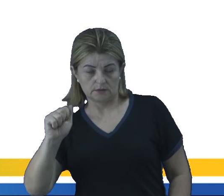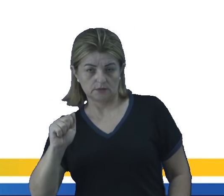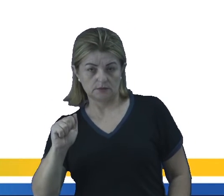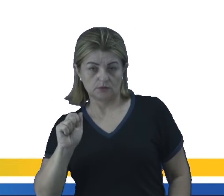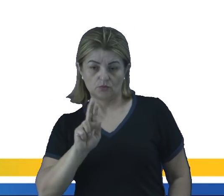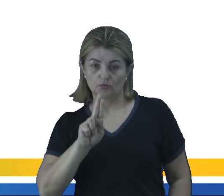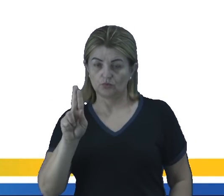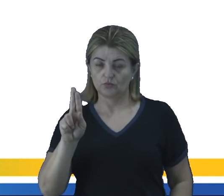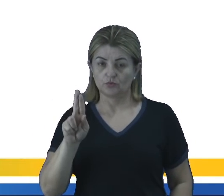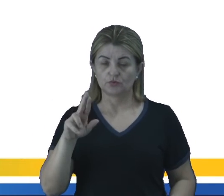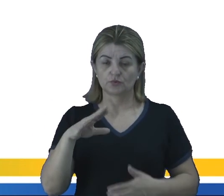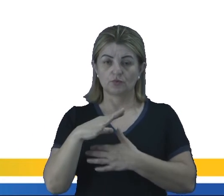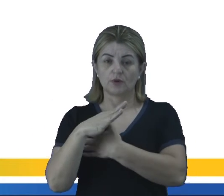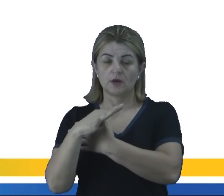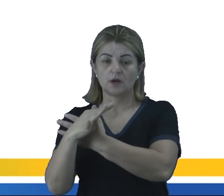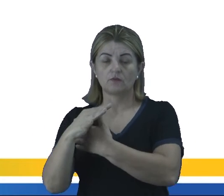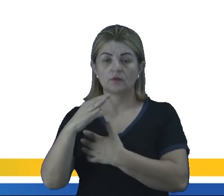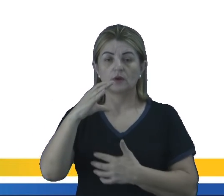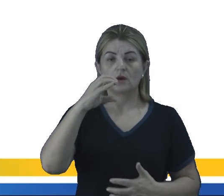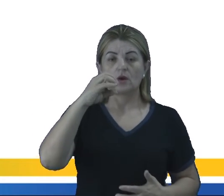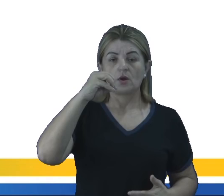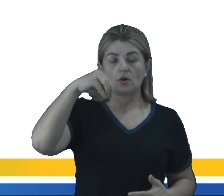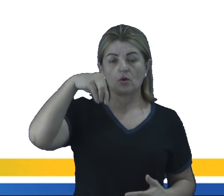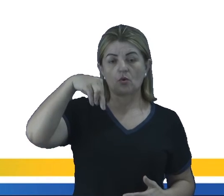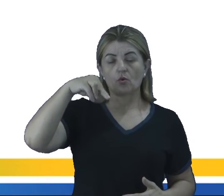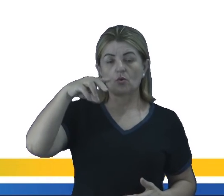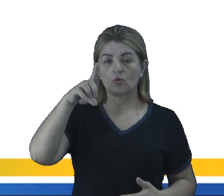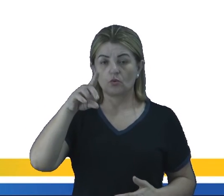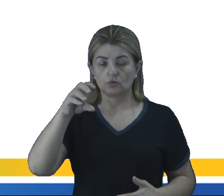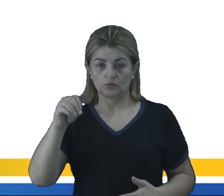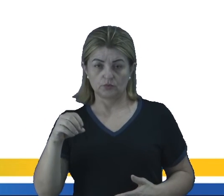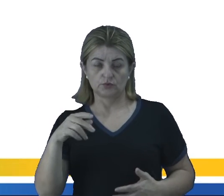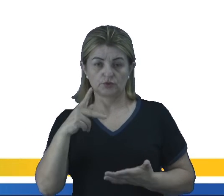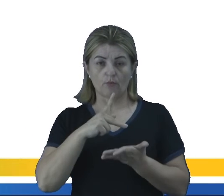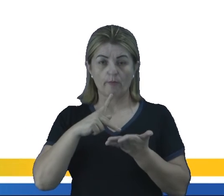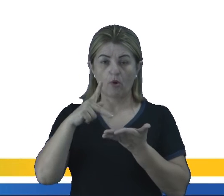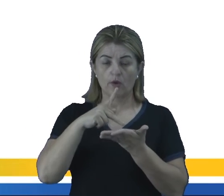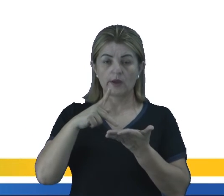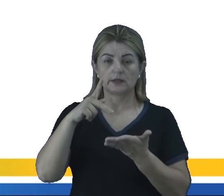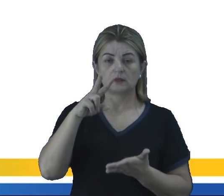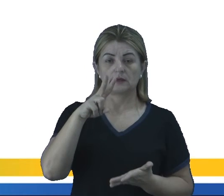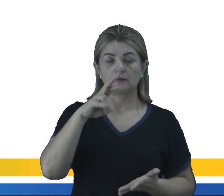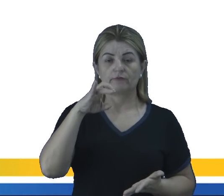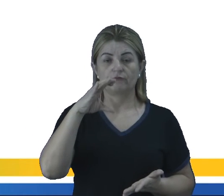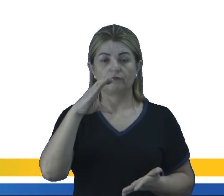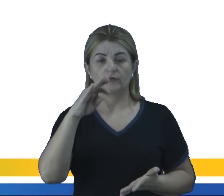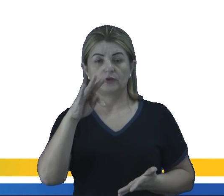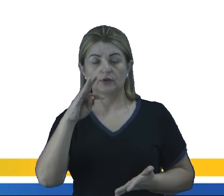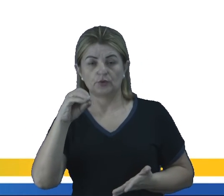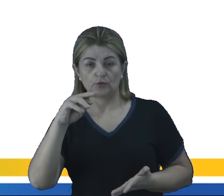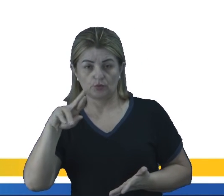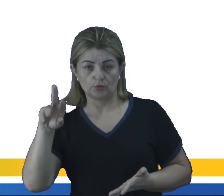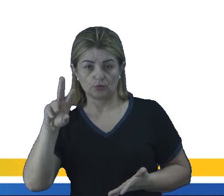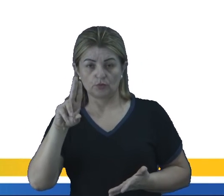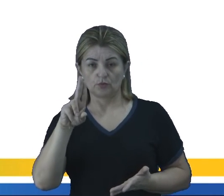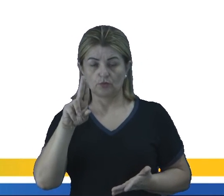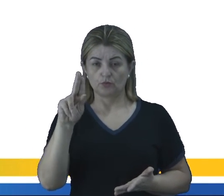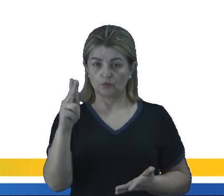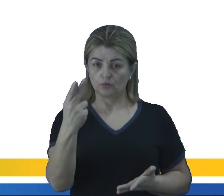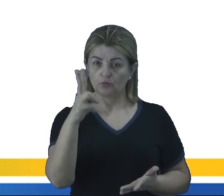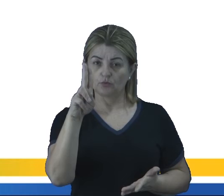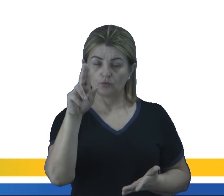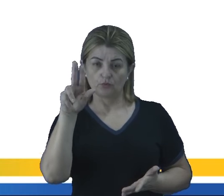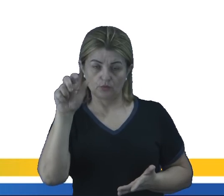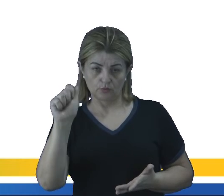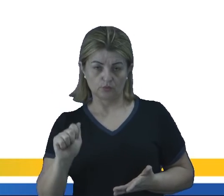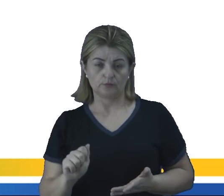texto. Mas, quando o romantismo de fato começa a ser disseminado no Brasil, nós teremos